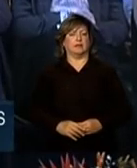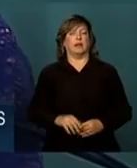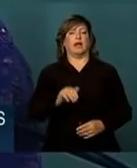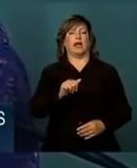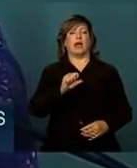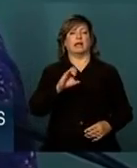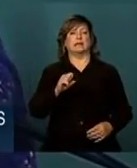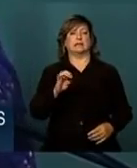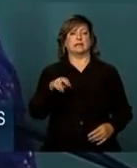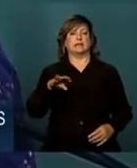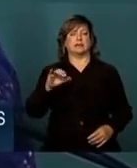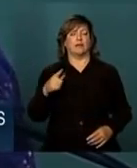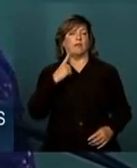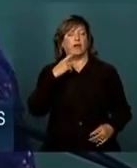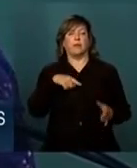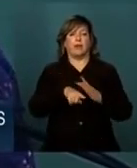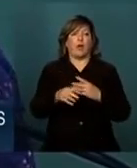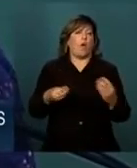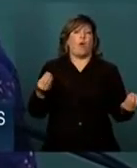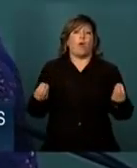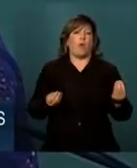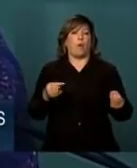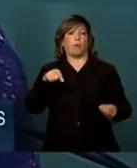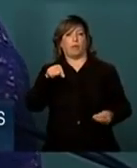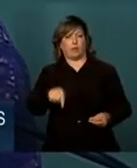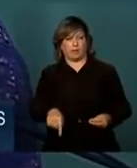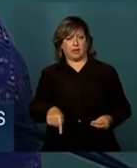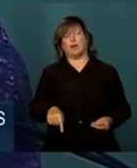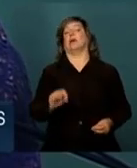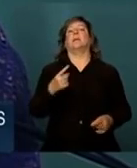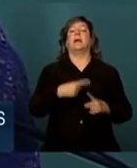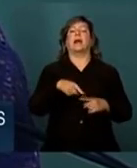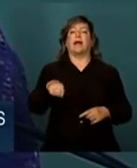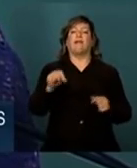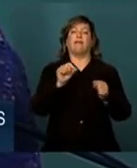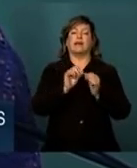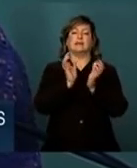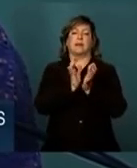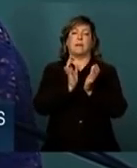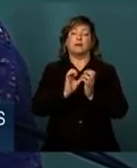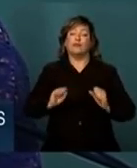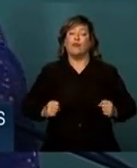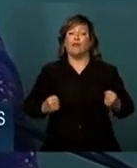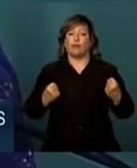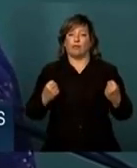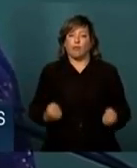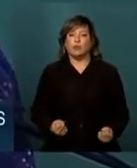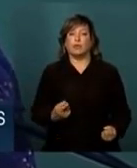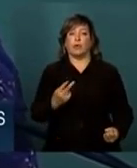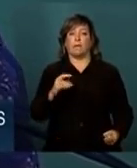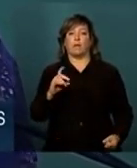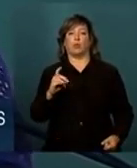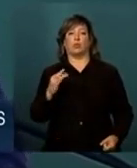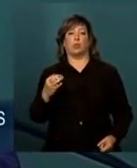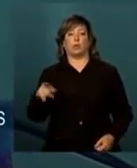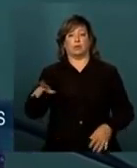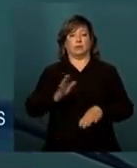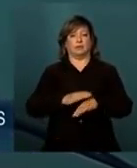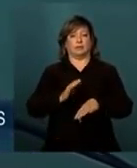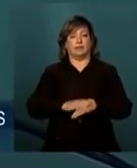Como que o seguro garantia safra é assistencial, se ele faz parte do esforço do produtor, que